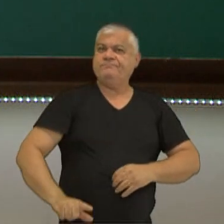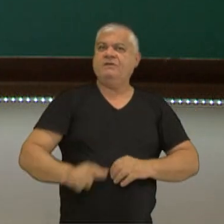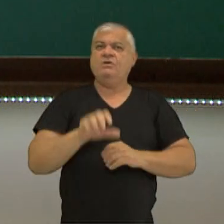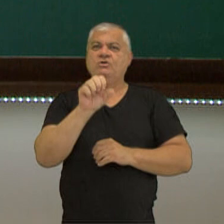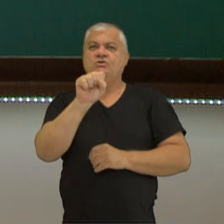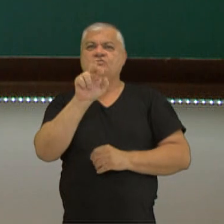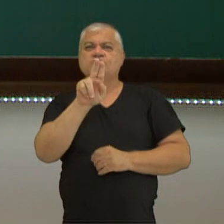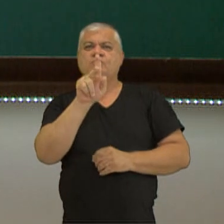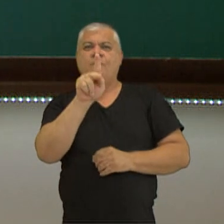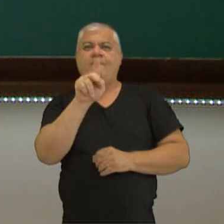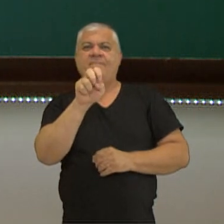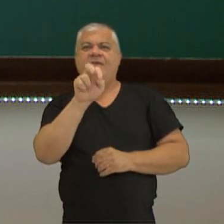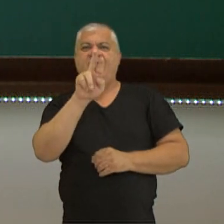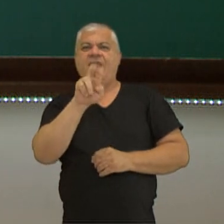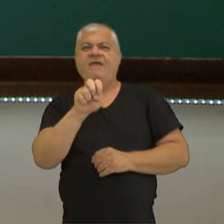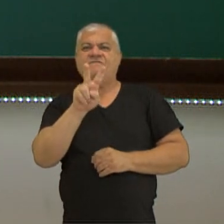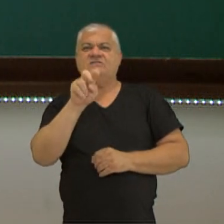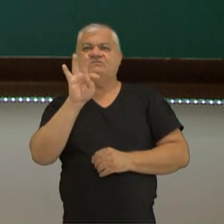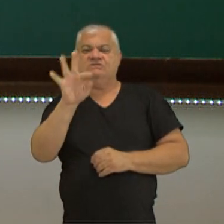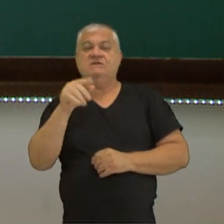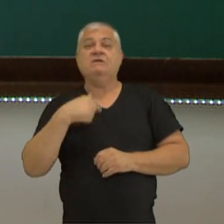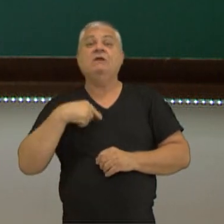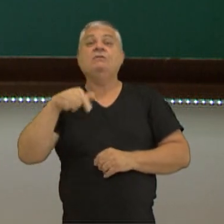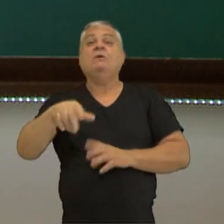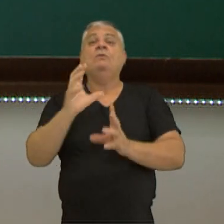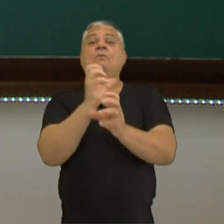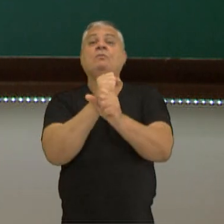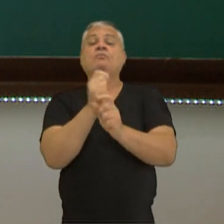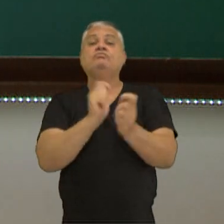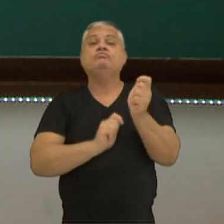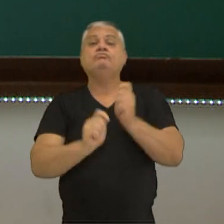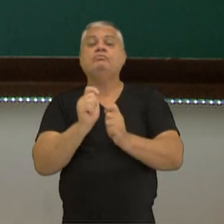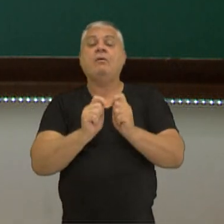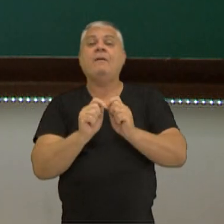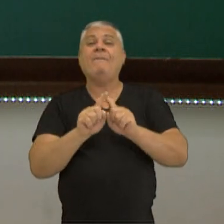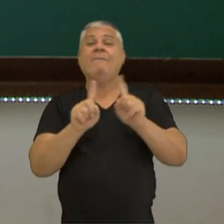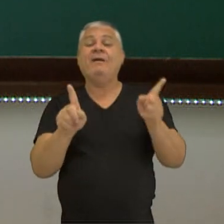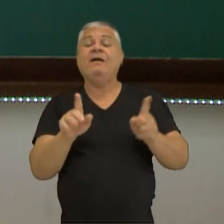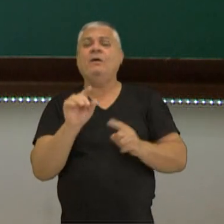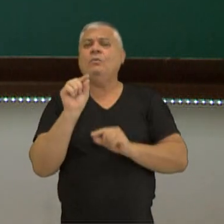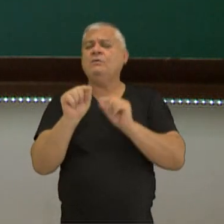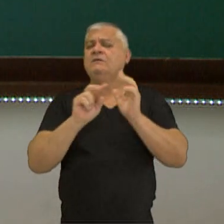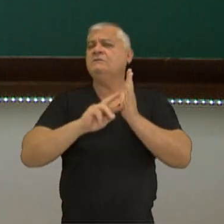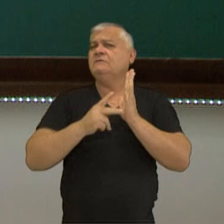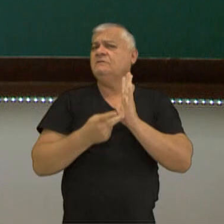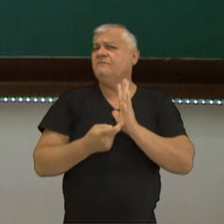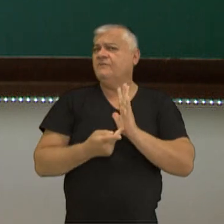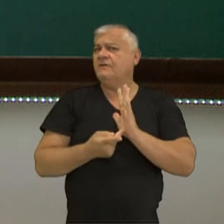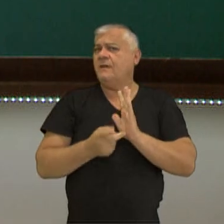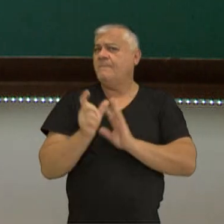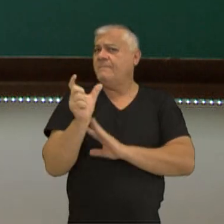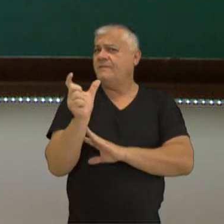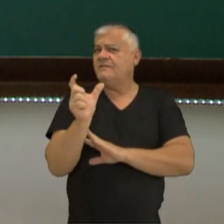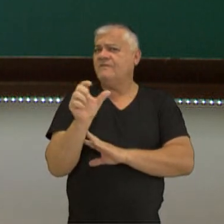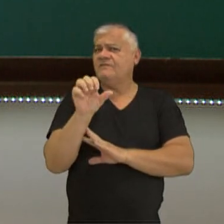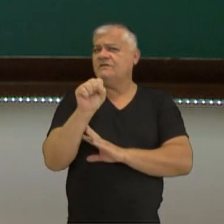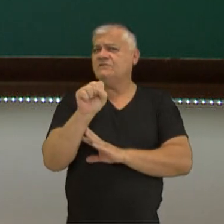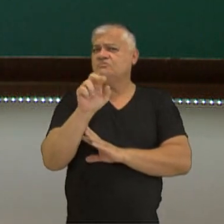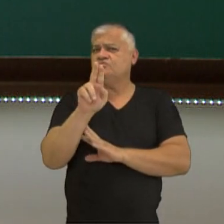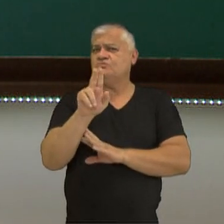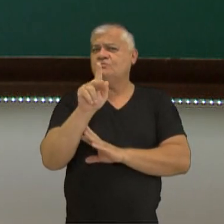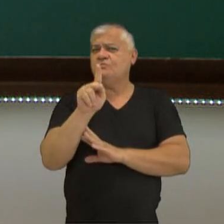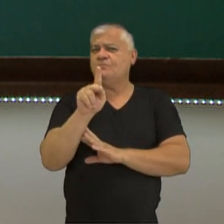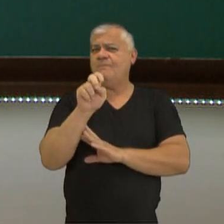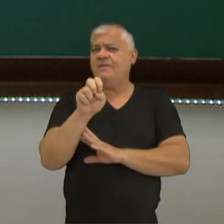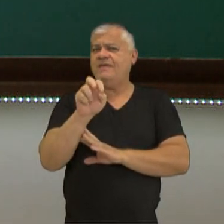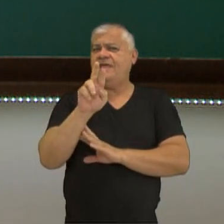Não vamos discutir sobre o governo, vamos falar do nosso orçamento, mas significa o que esta palavra? Ela vem